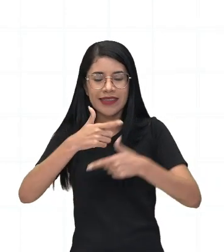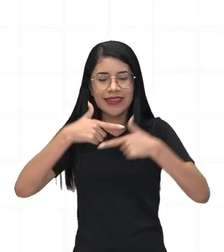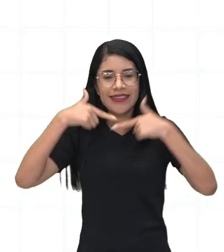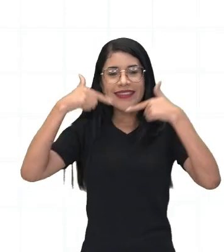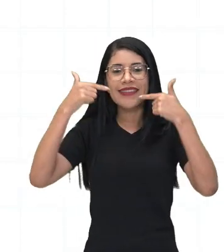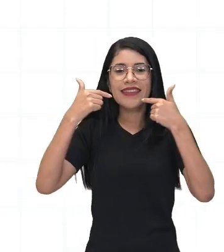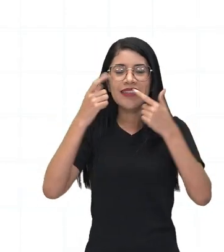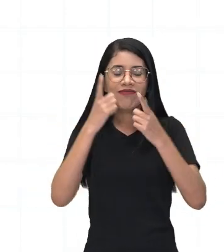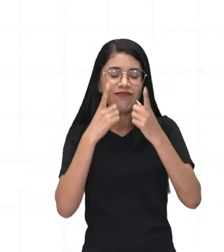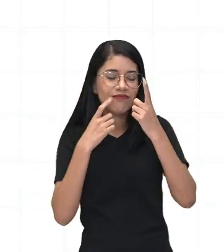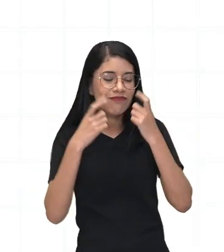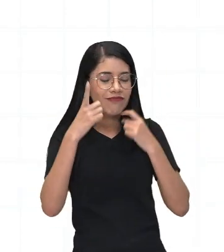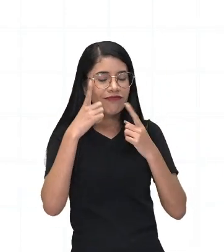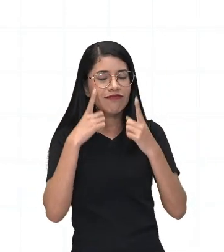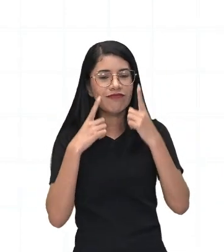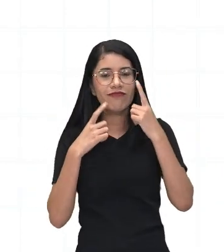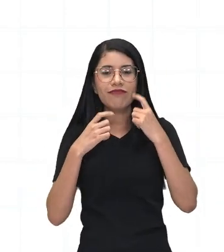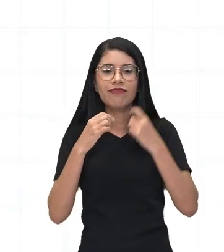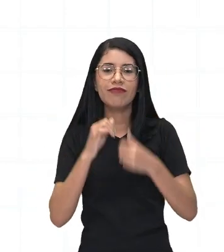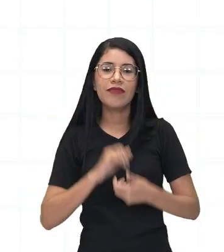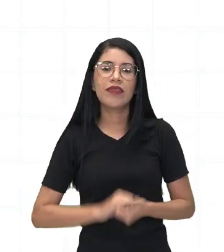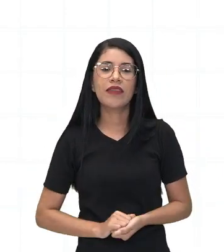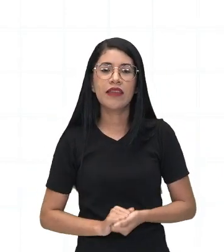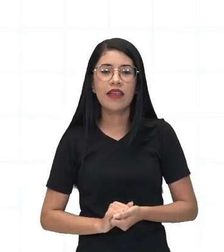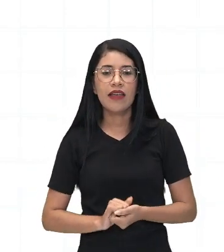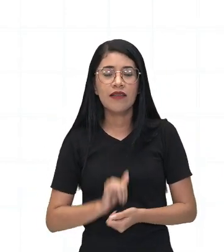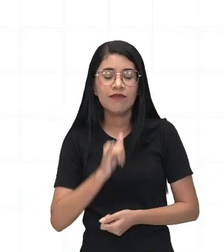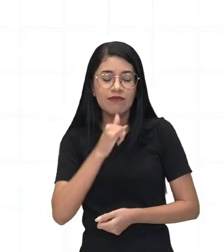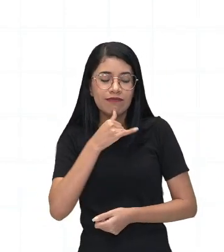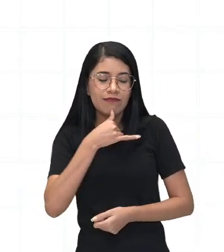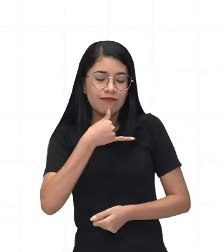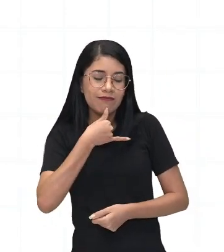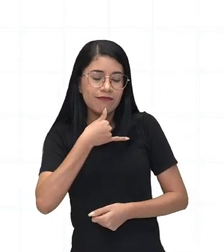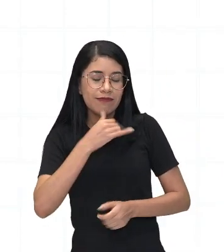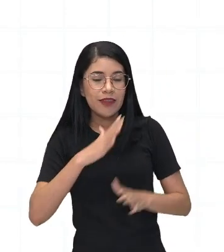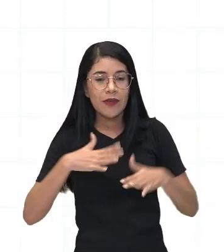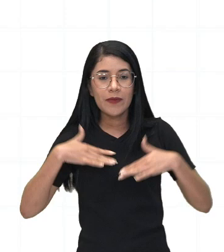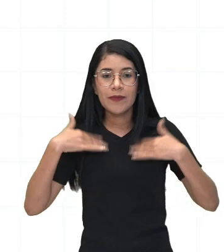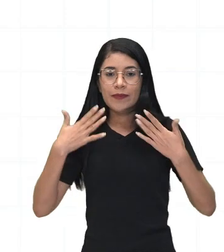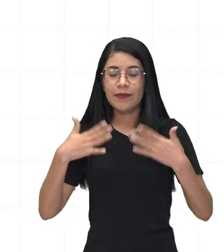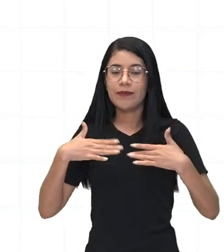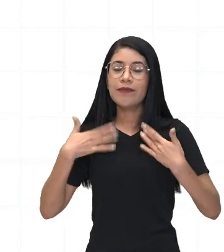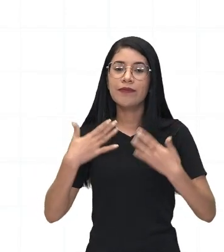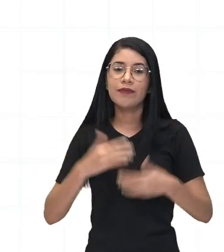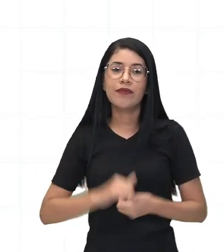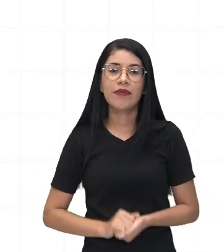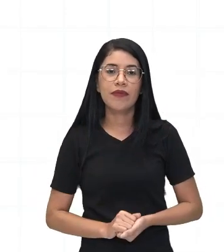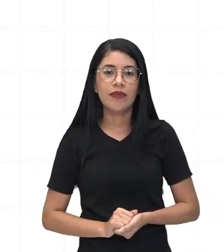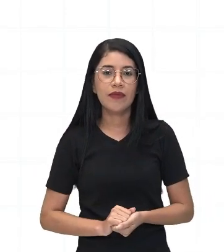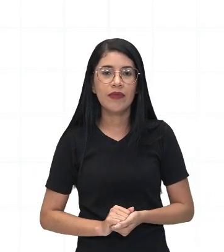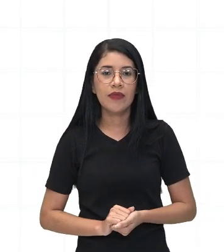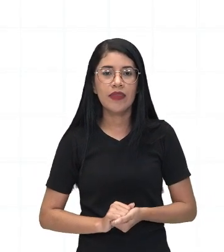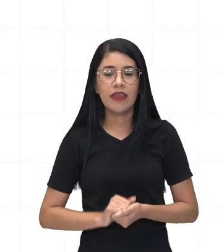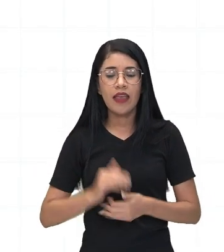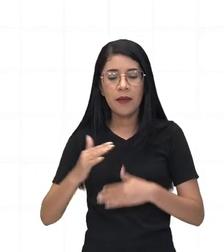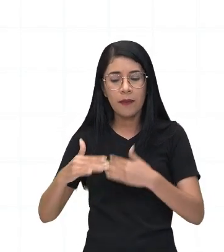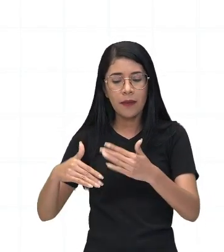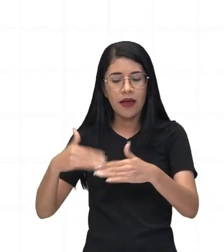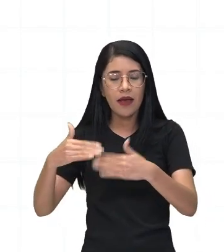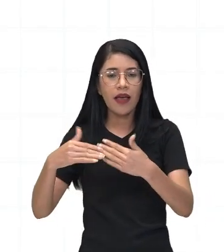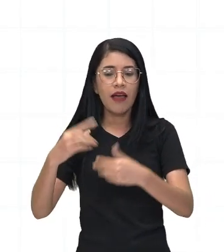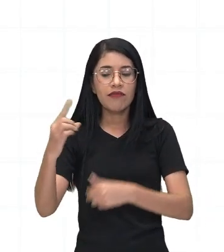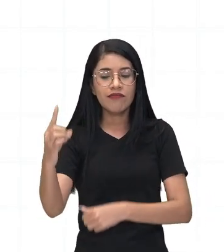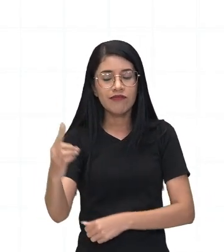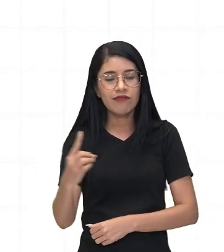meu riso, e derramar meu pranto, ao seu pesar ou ao seu contentamento. E assim,